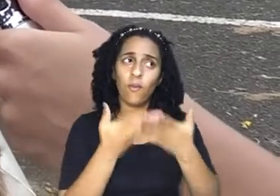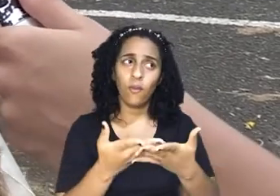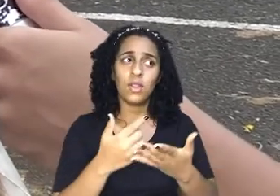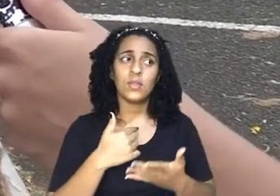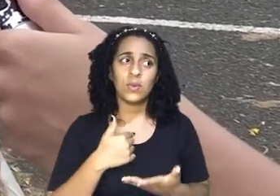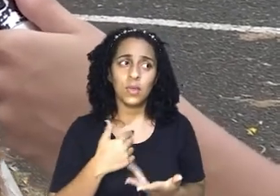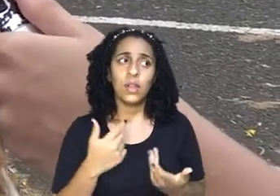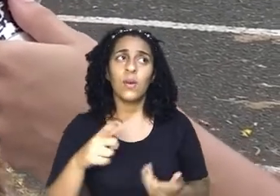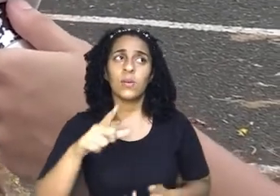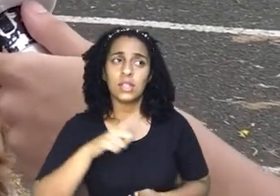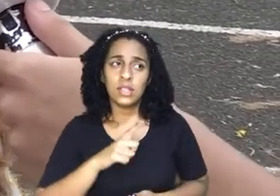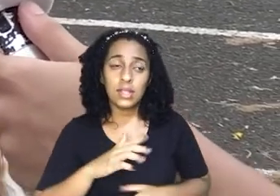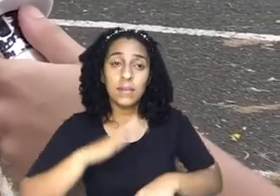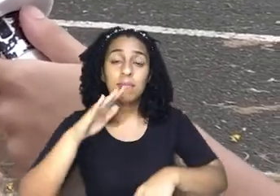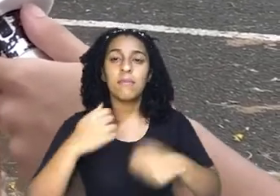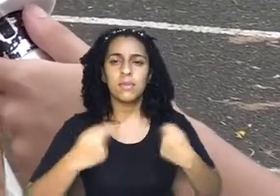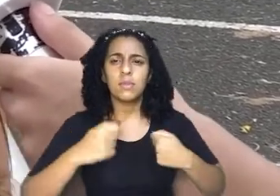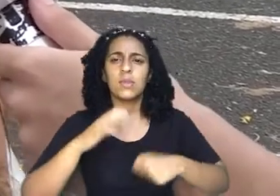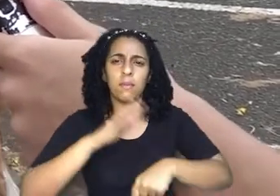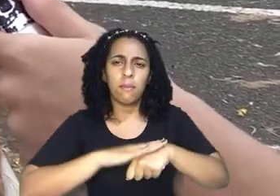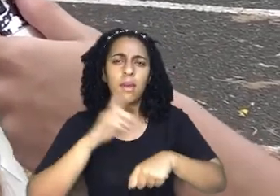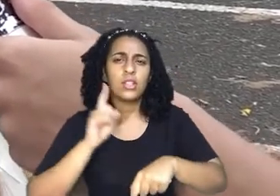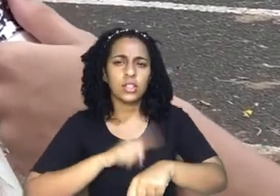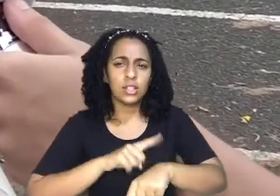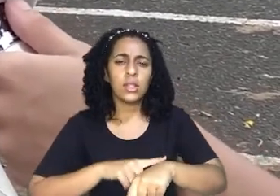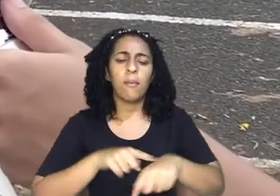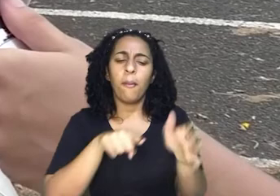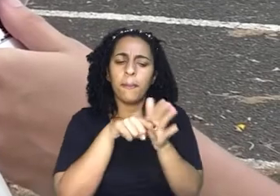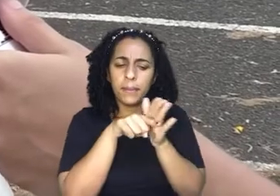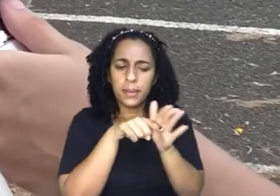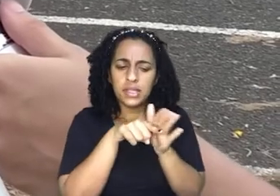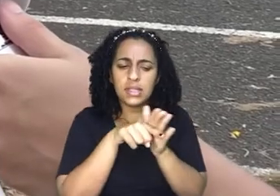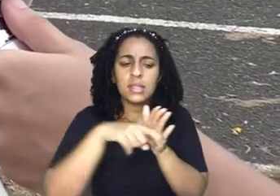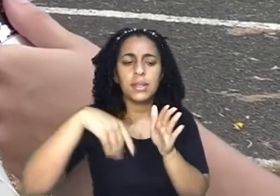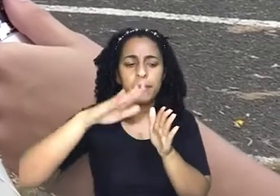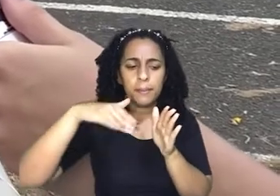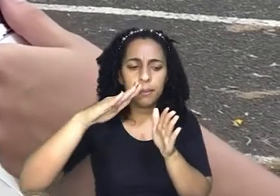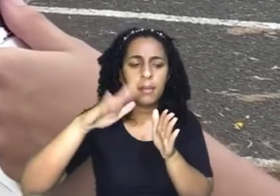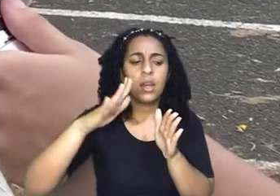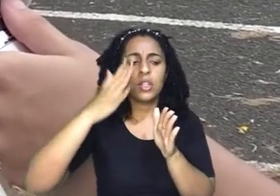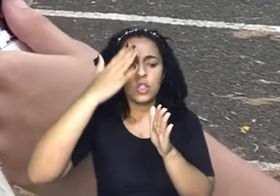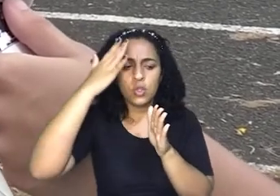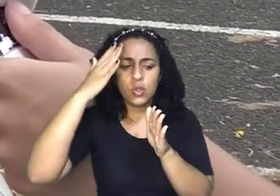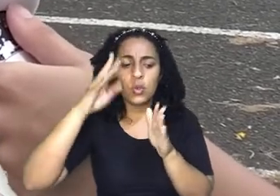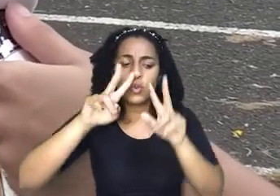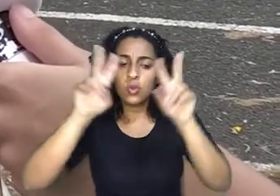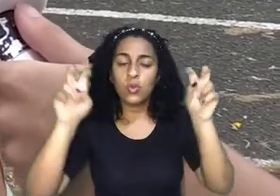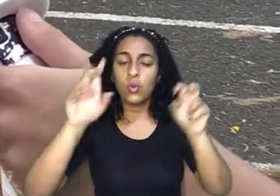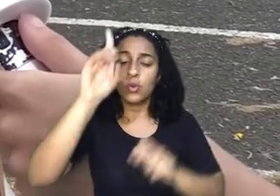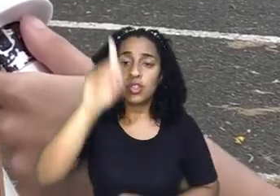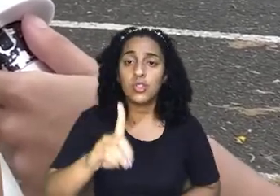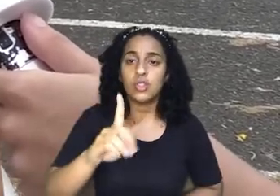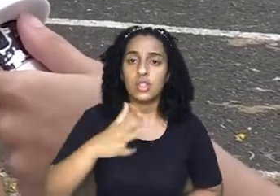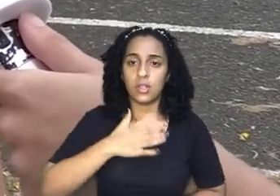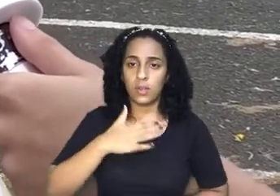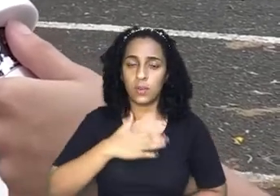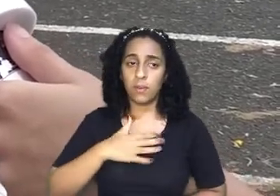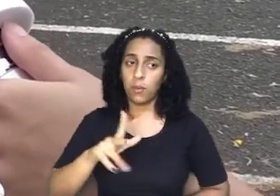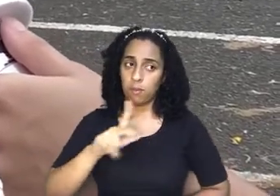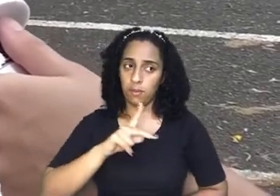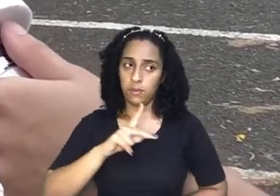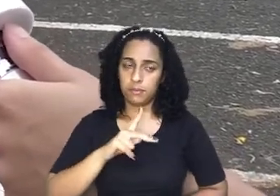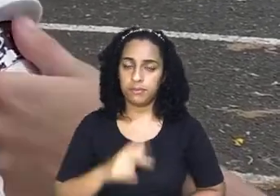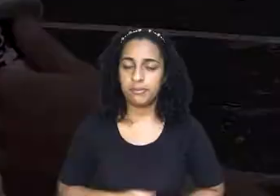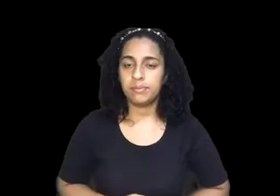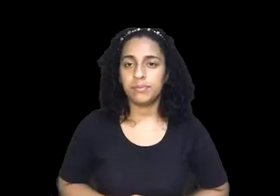eu confesso que eu queria ter mais tempo para olhar sobre isso para ir a fundo para pesquisar sobre os meus direitos em relação à privacidade mas eu